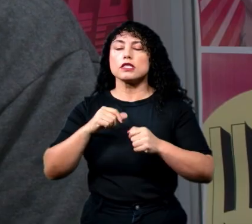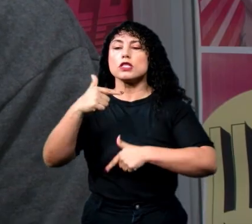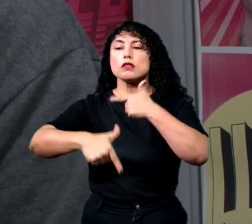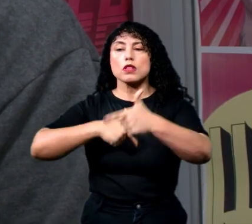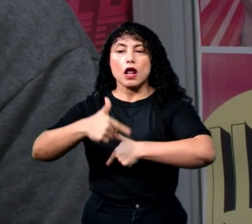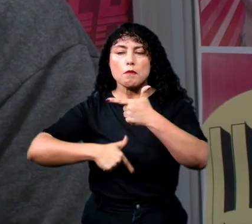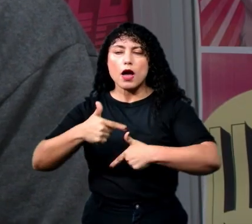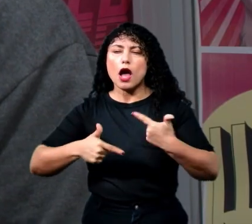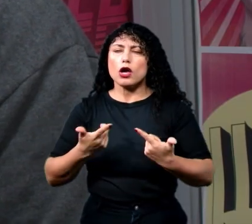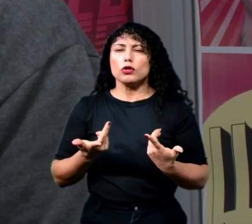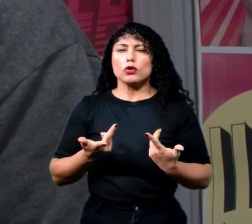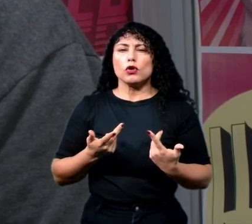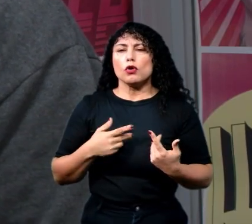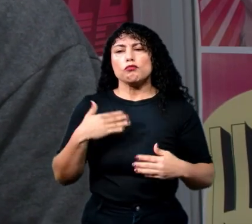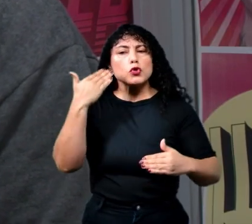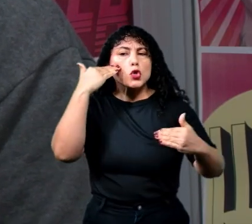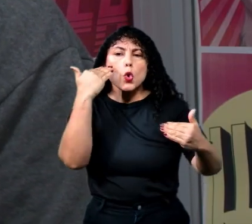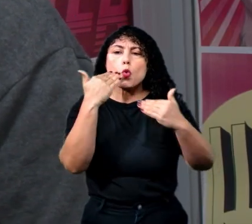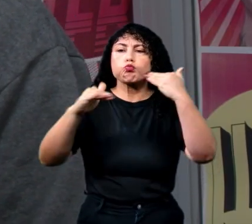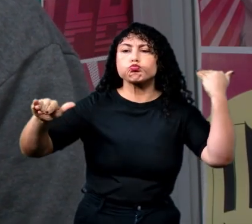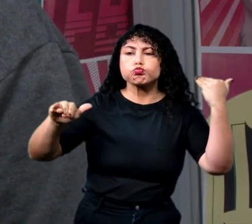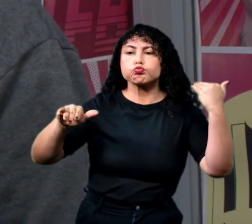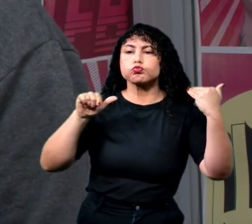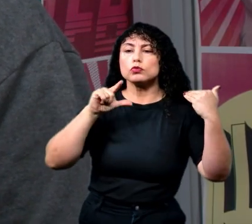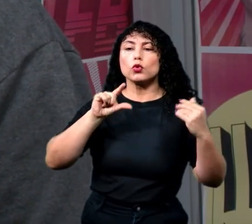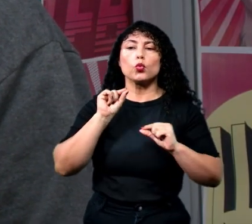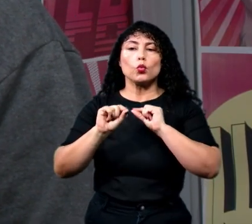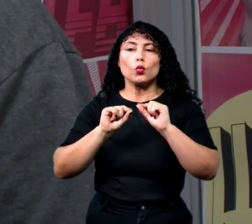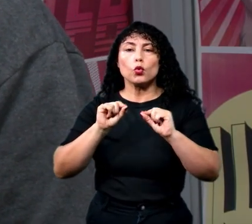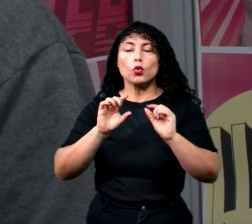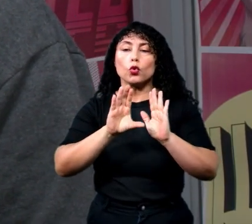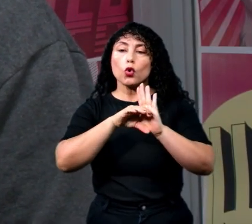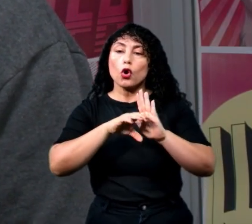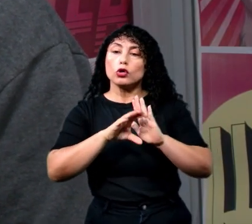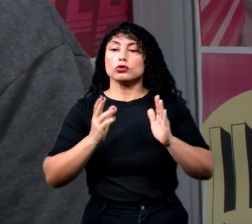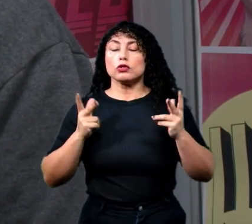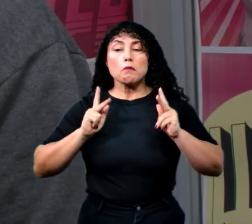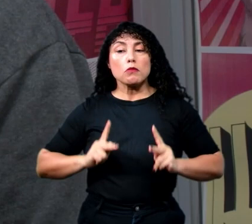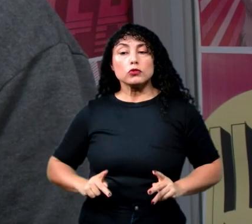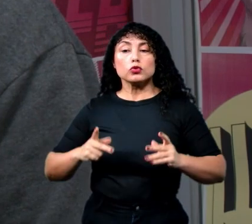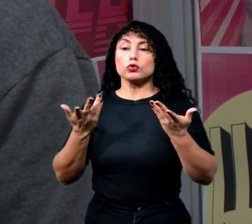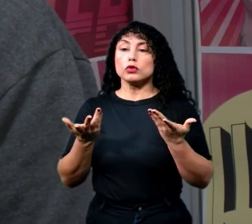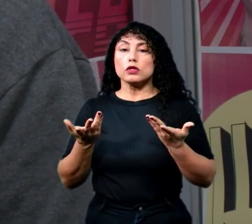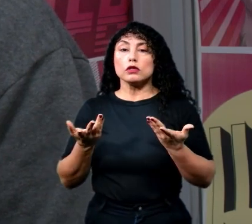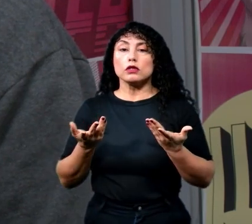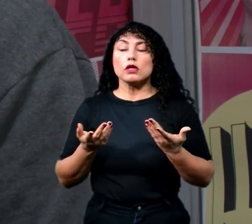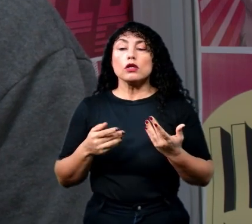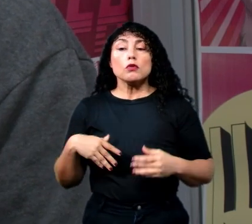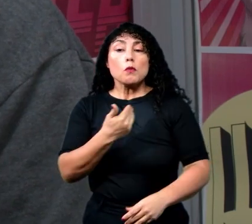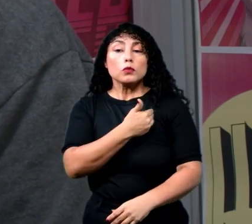foi em desacordo com o Código de Conduta do Servidor Público Federal,